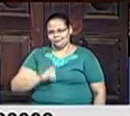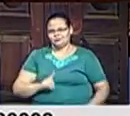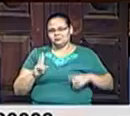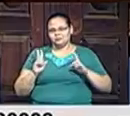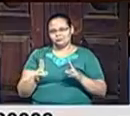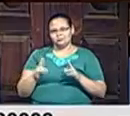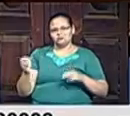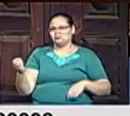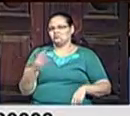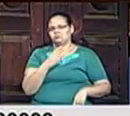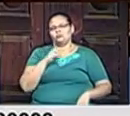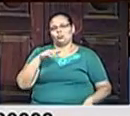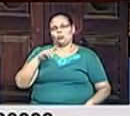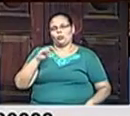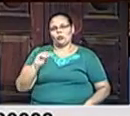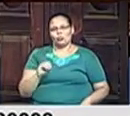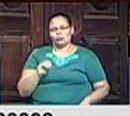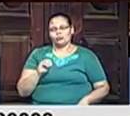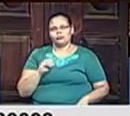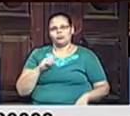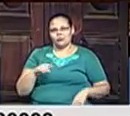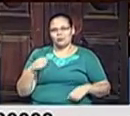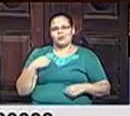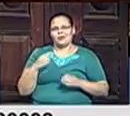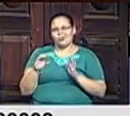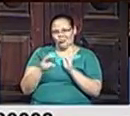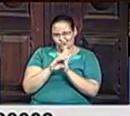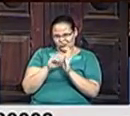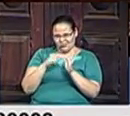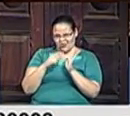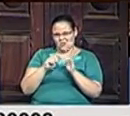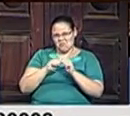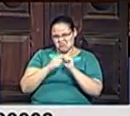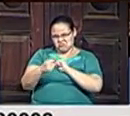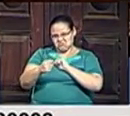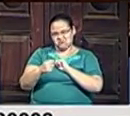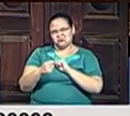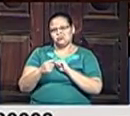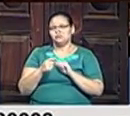moderno que se propõe rasgar a Constituição.